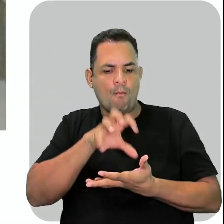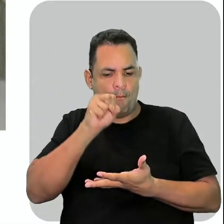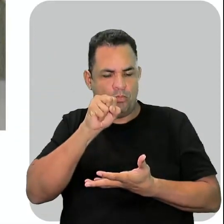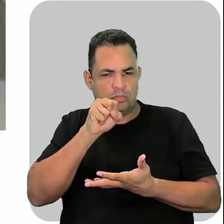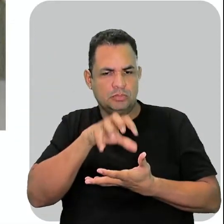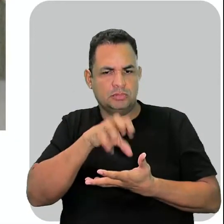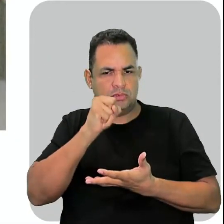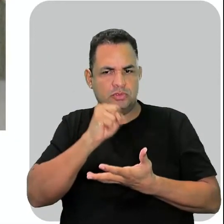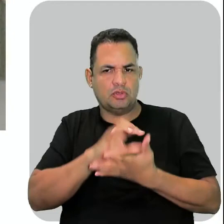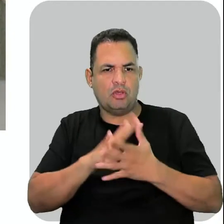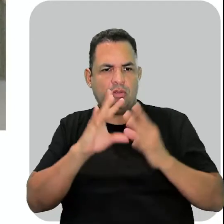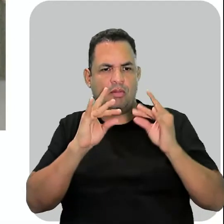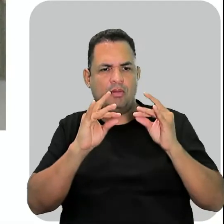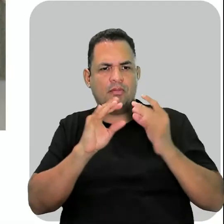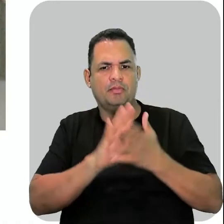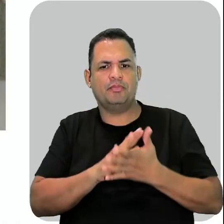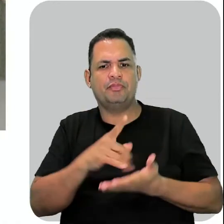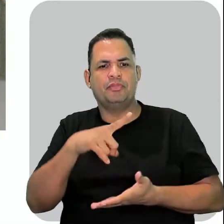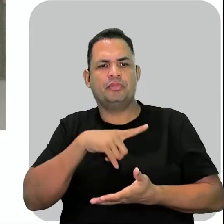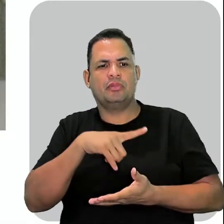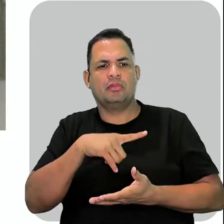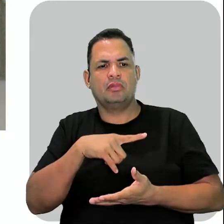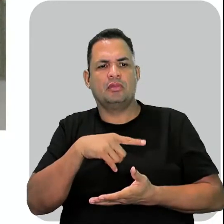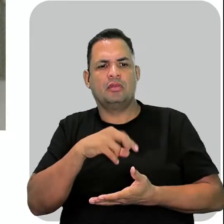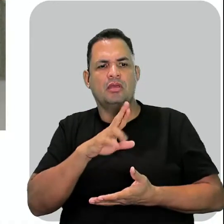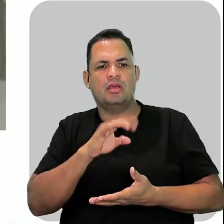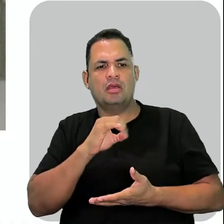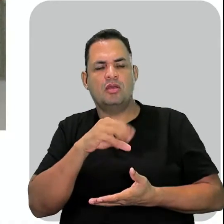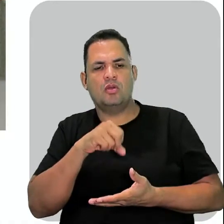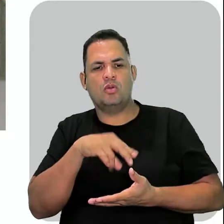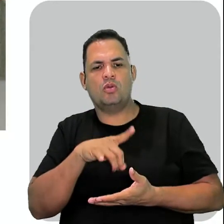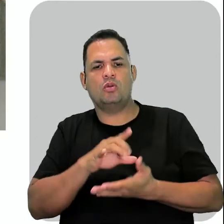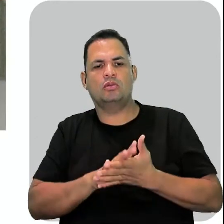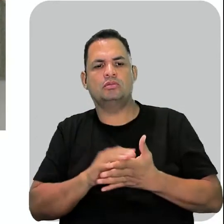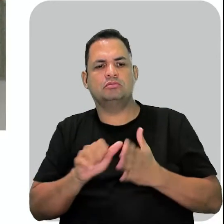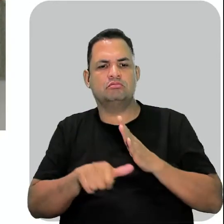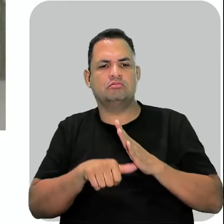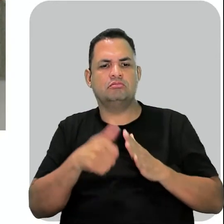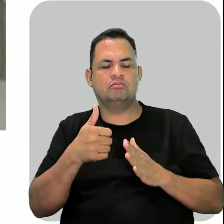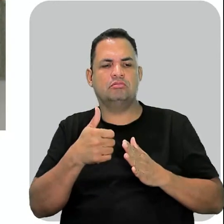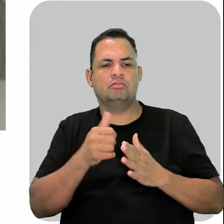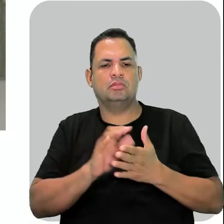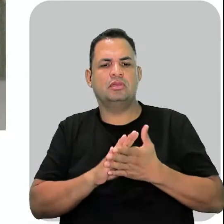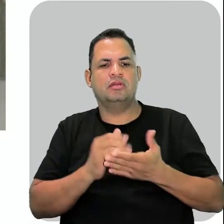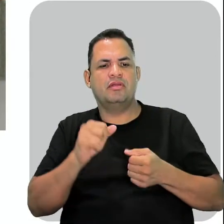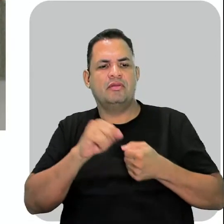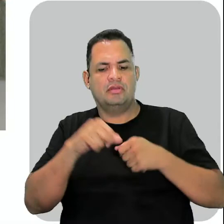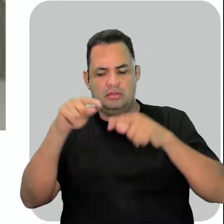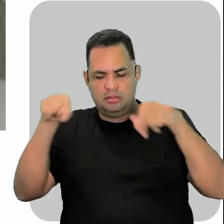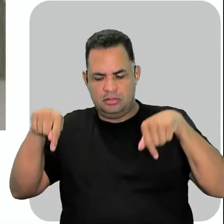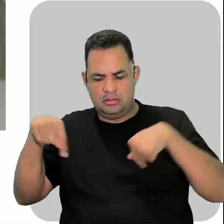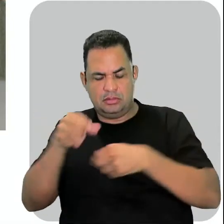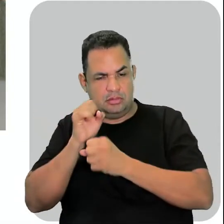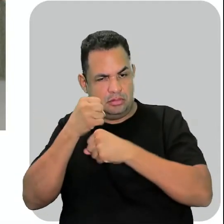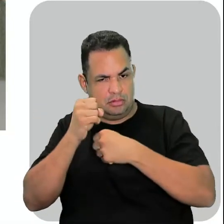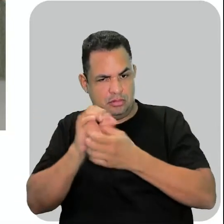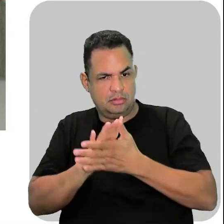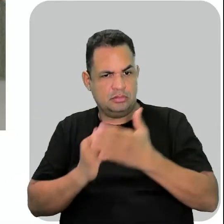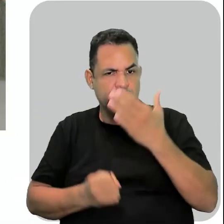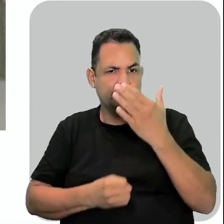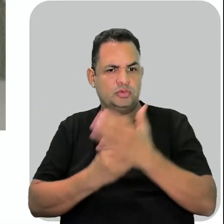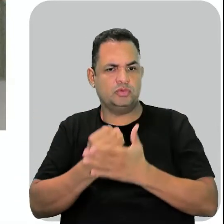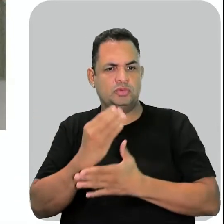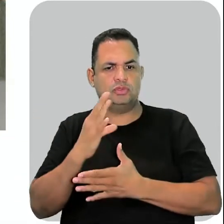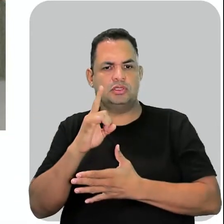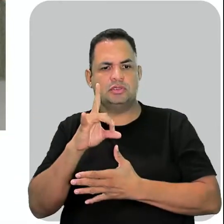umidade. Neste exemplo, nós temos o rayon, que é a primeira fibra produzida em laboratório, que vem da